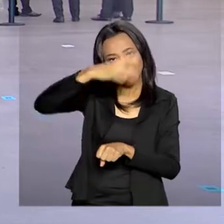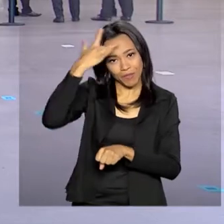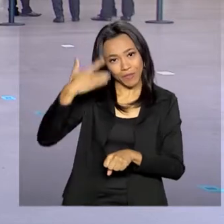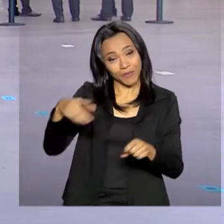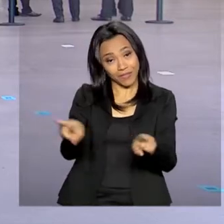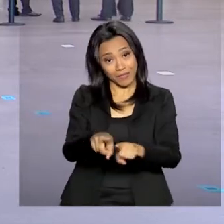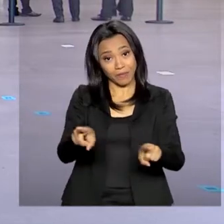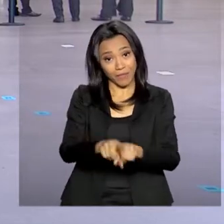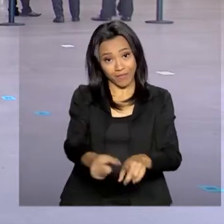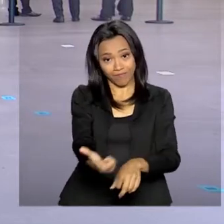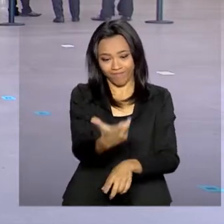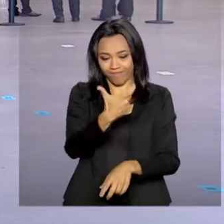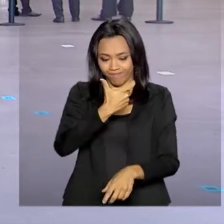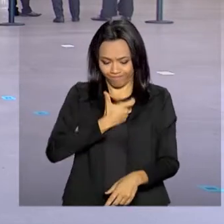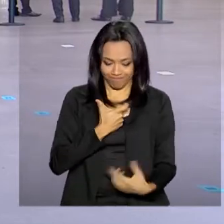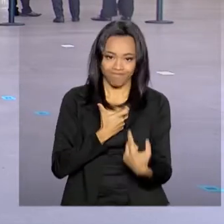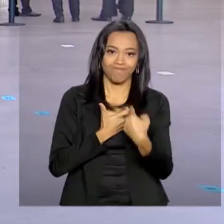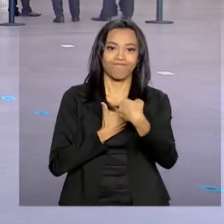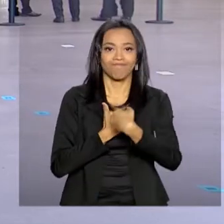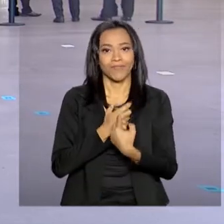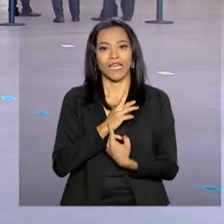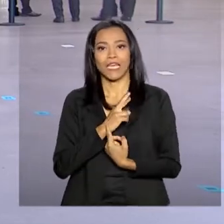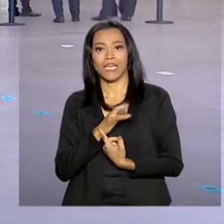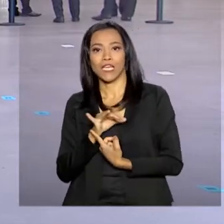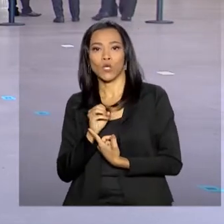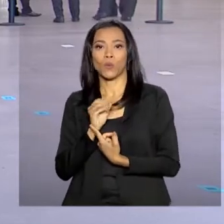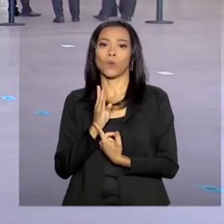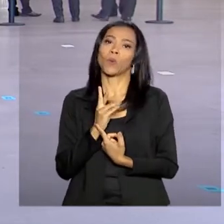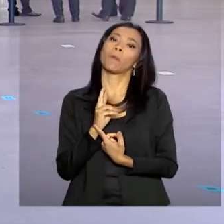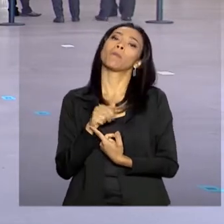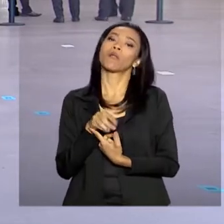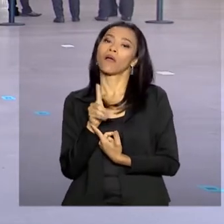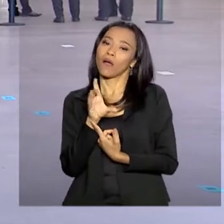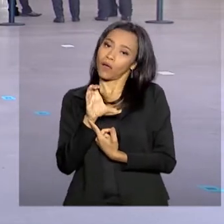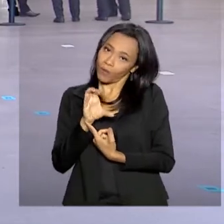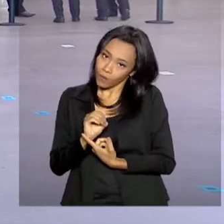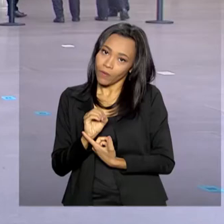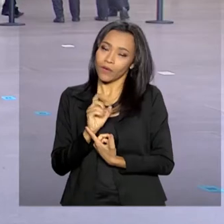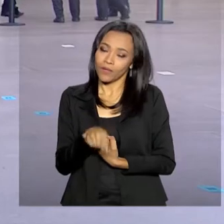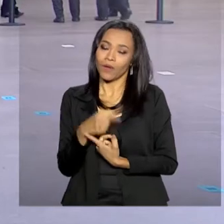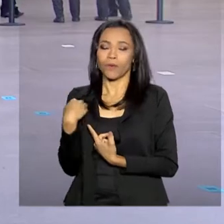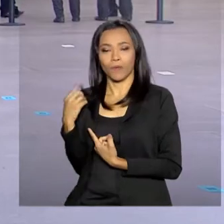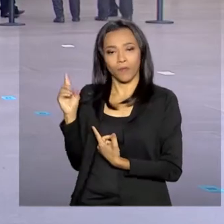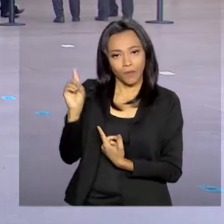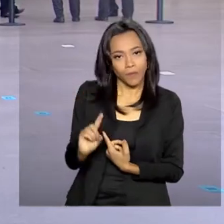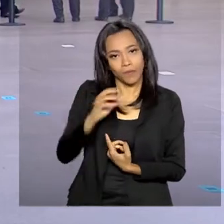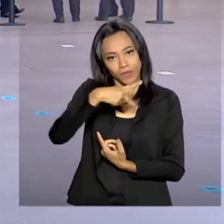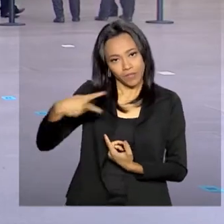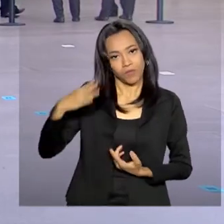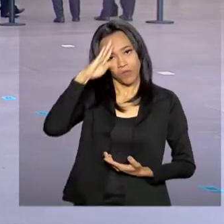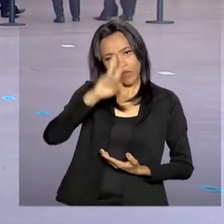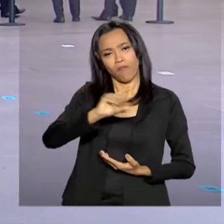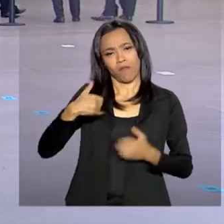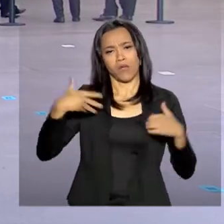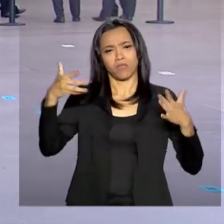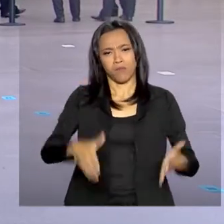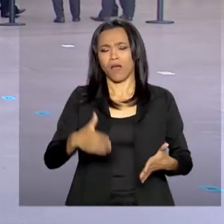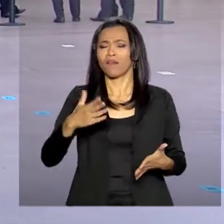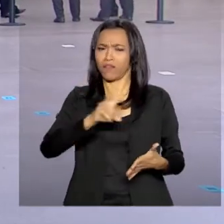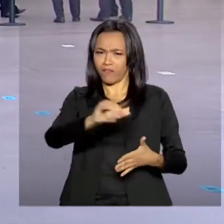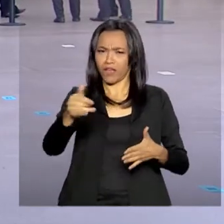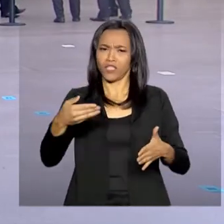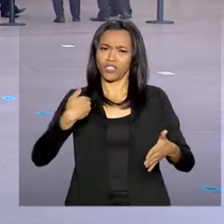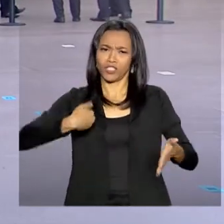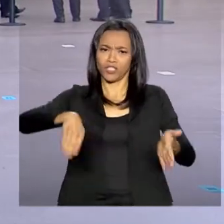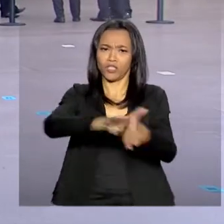imposição de insígnias da Ordem Rio Branco. O Presidente Bolsonaro vai participar desse evento e ele deve chegar por aqui no Palácio do Itamaraty